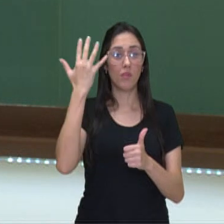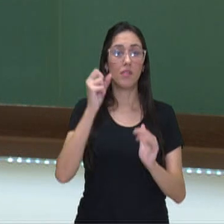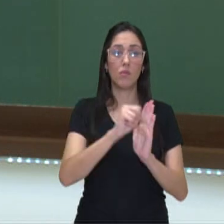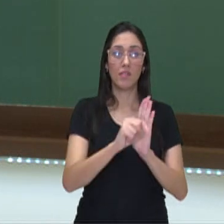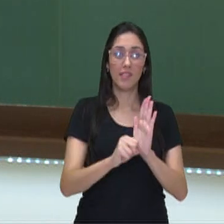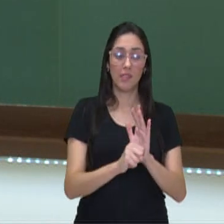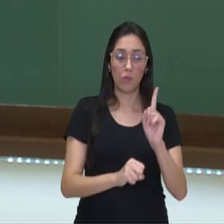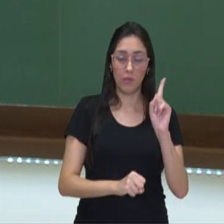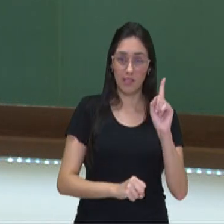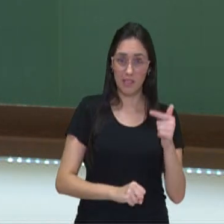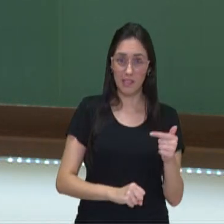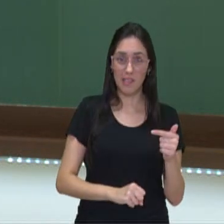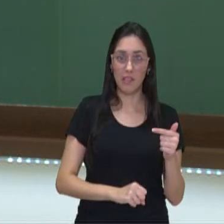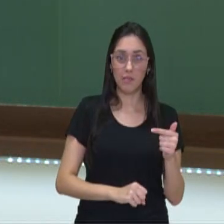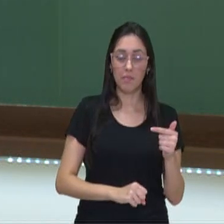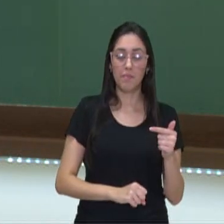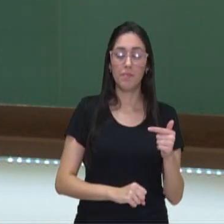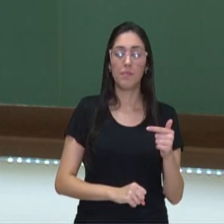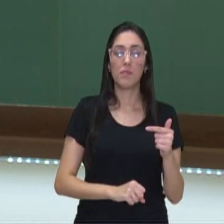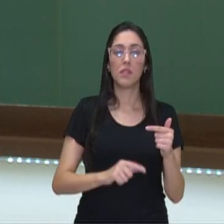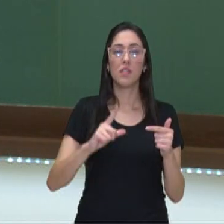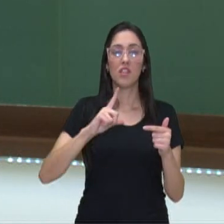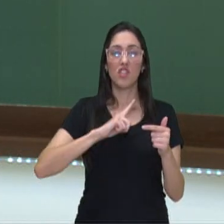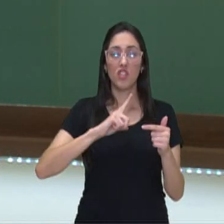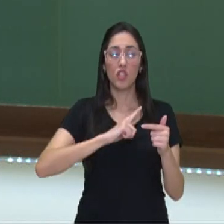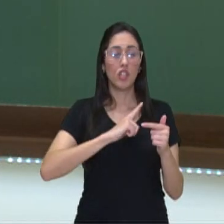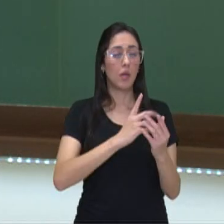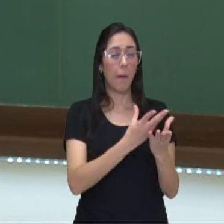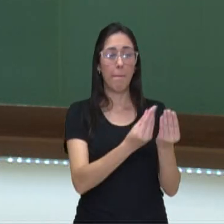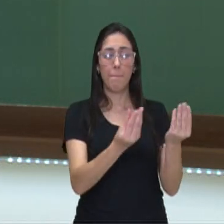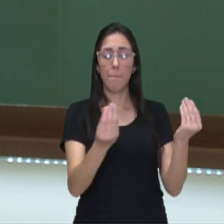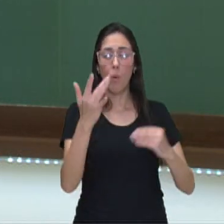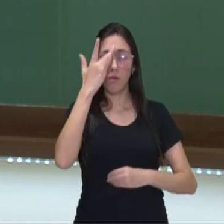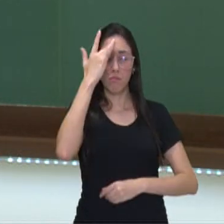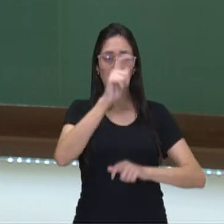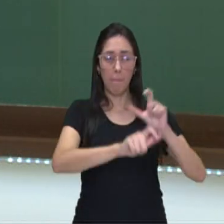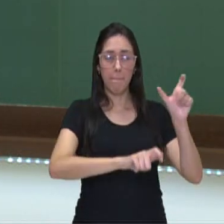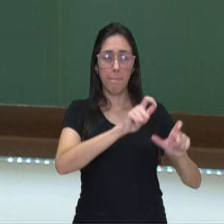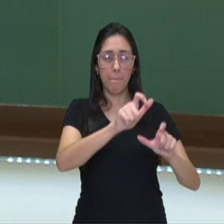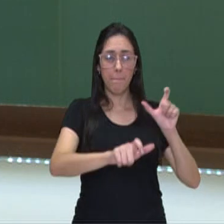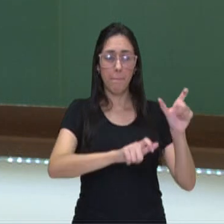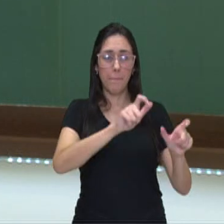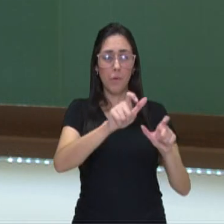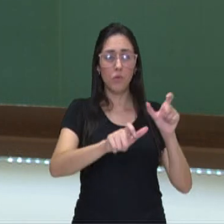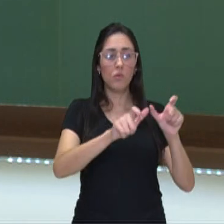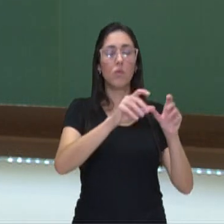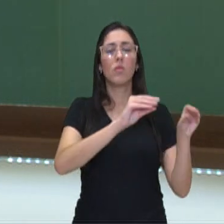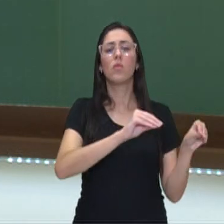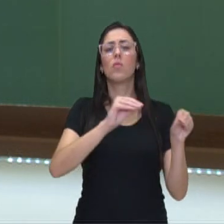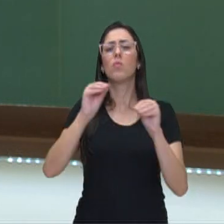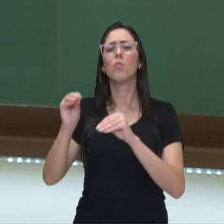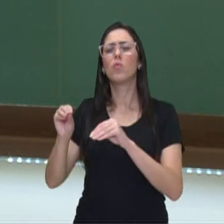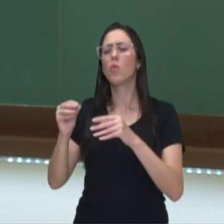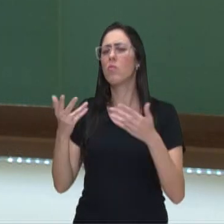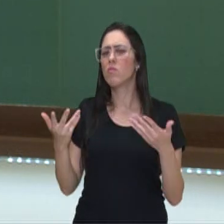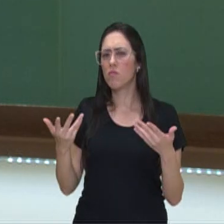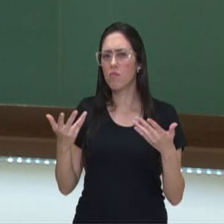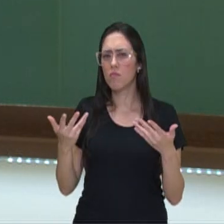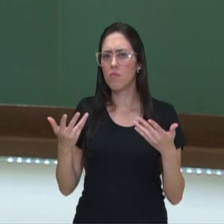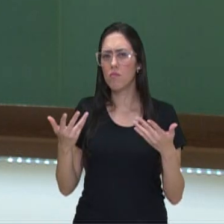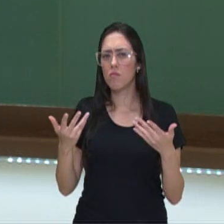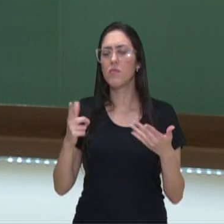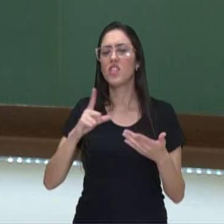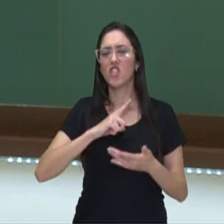XVII, quando um grande número de pessoas migraram de quais países? Da